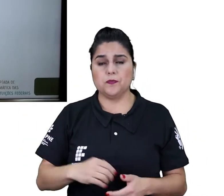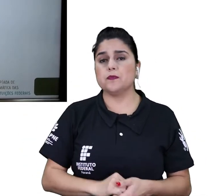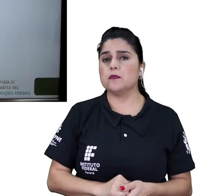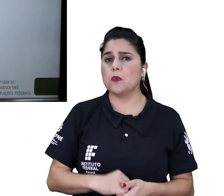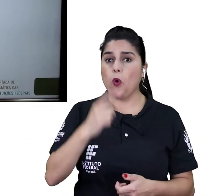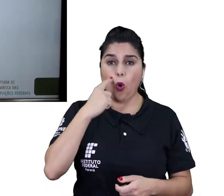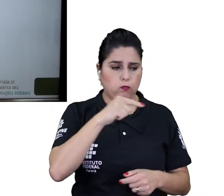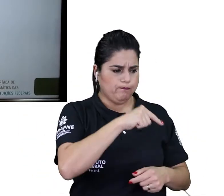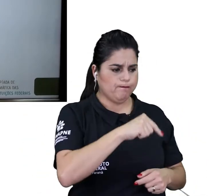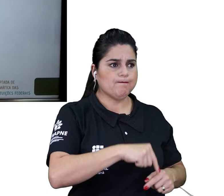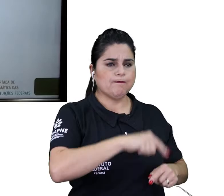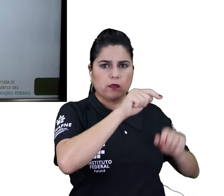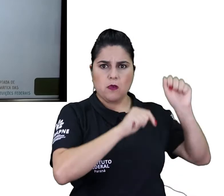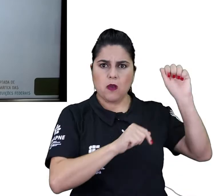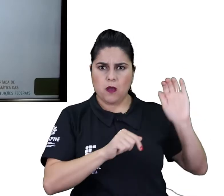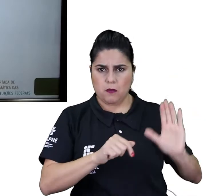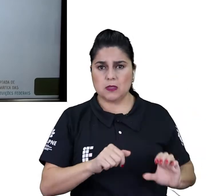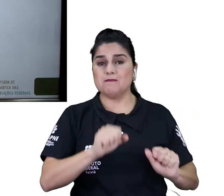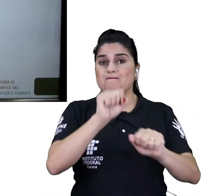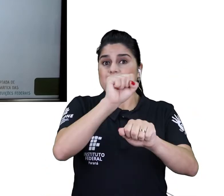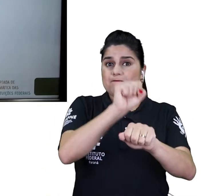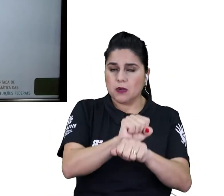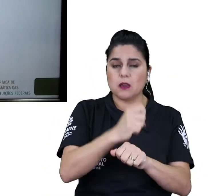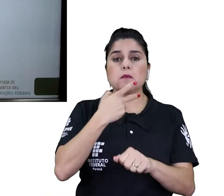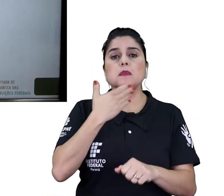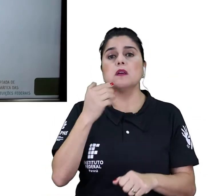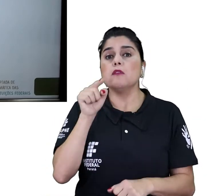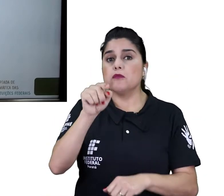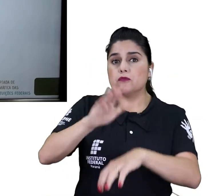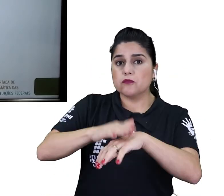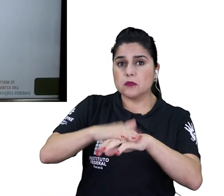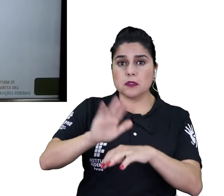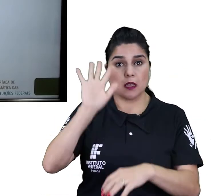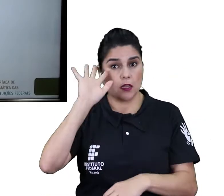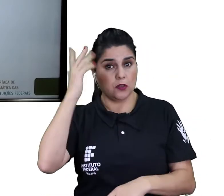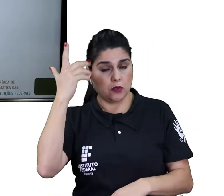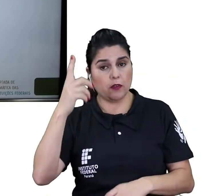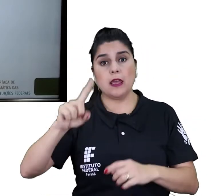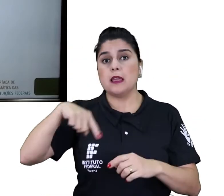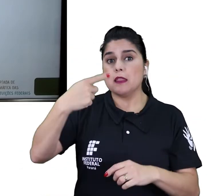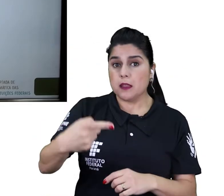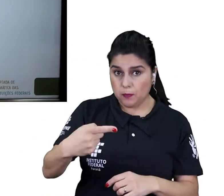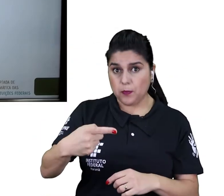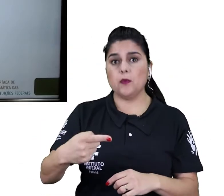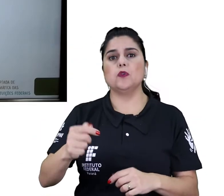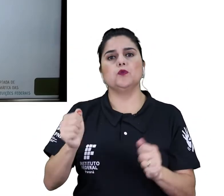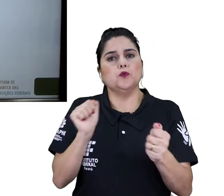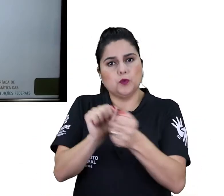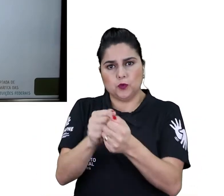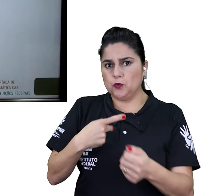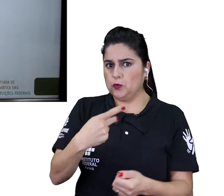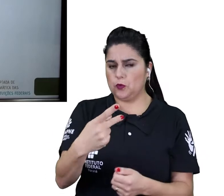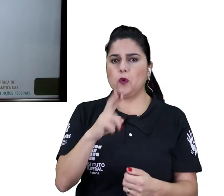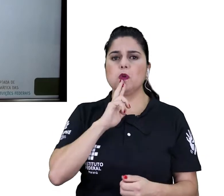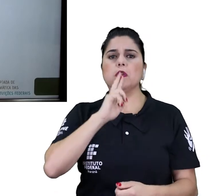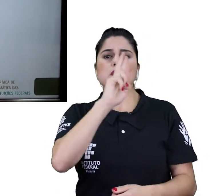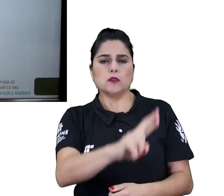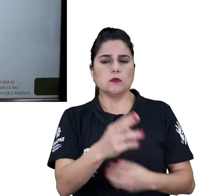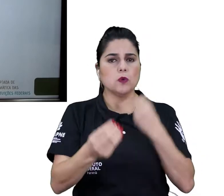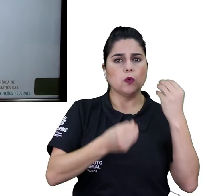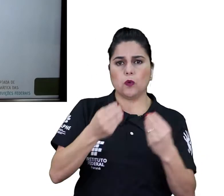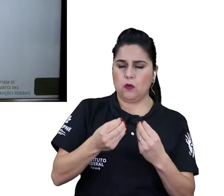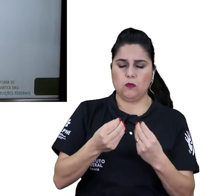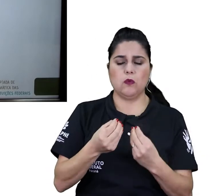pause o vídeo, tente solucionar essa questão e na sequência faça a comparação com a solução que eu apresento a partir de